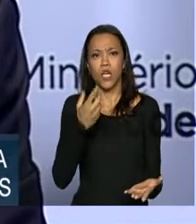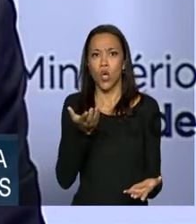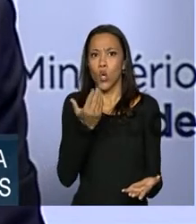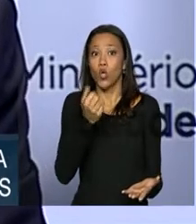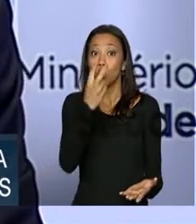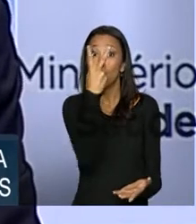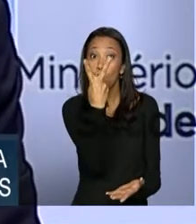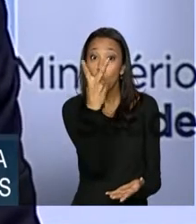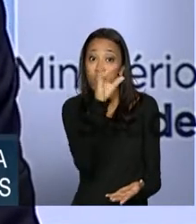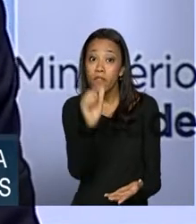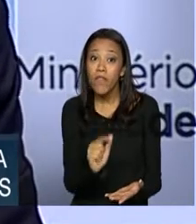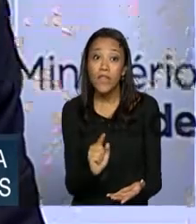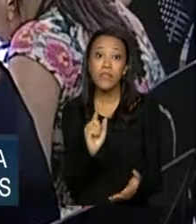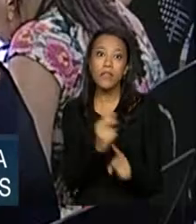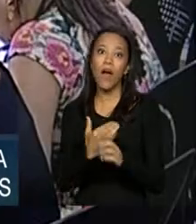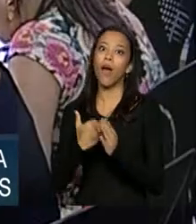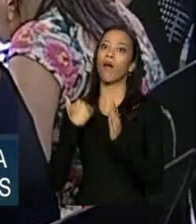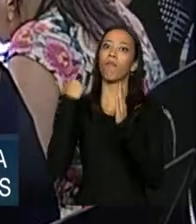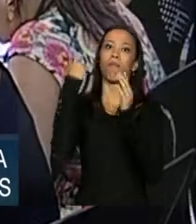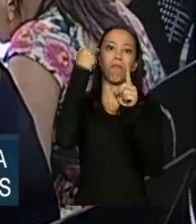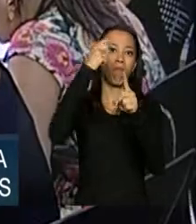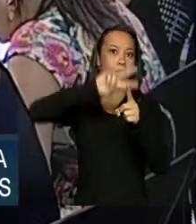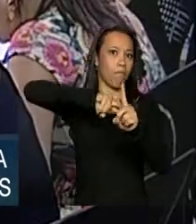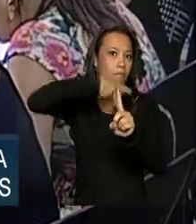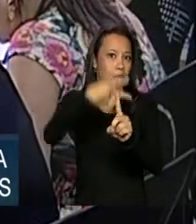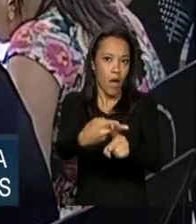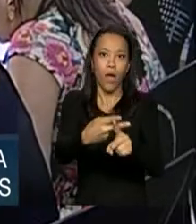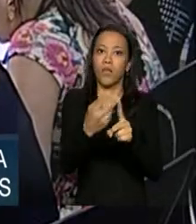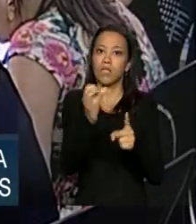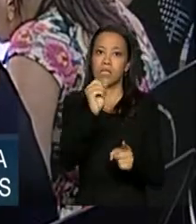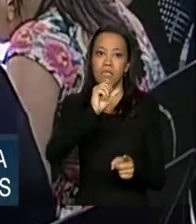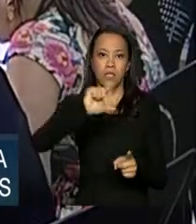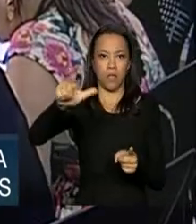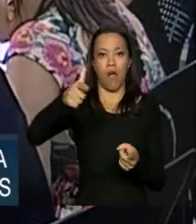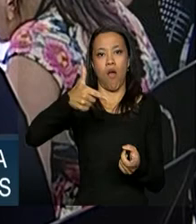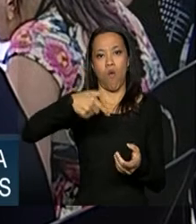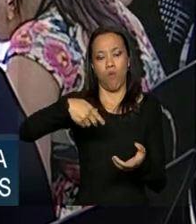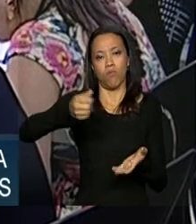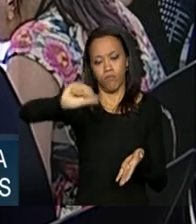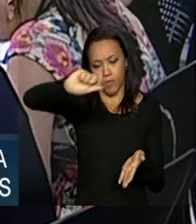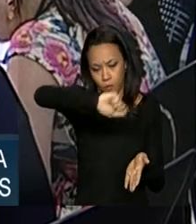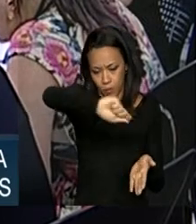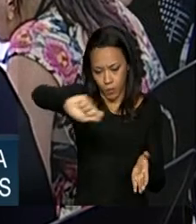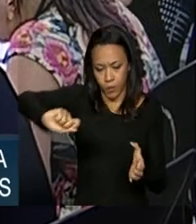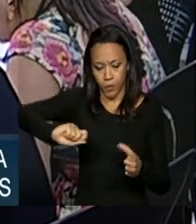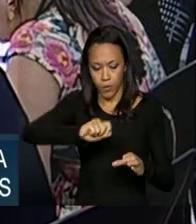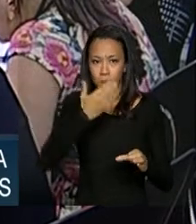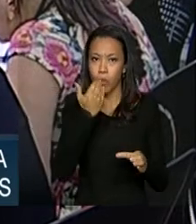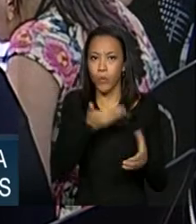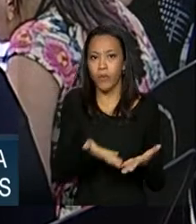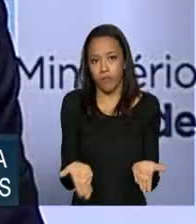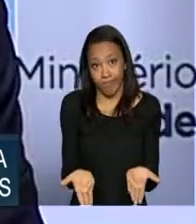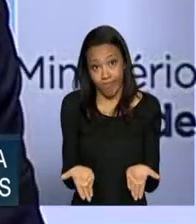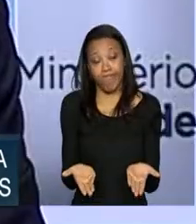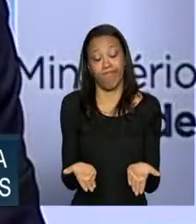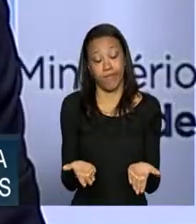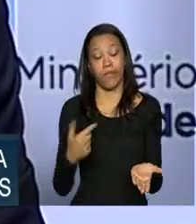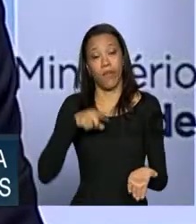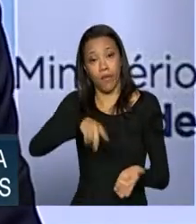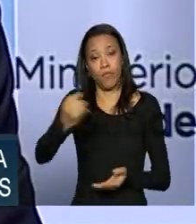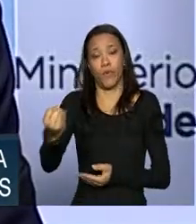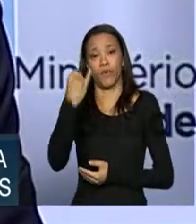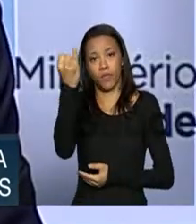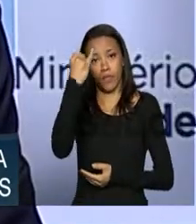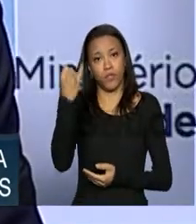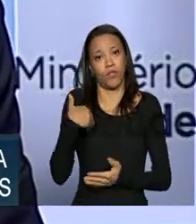ingerimos 2,5 vezes a nossa necessidade diária de sal. Portanto, vai ser extremamente importante todo